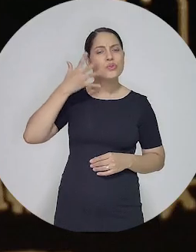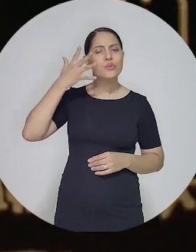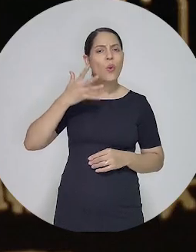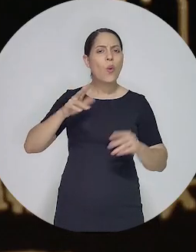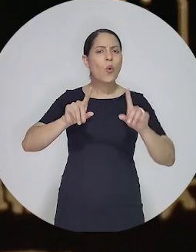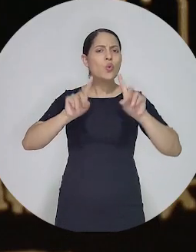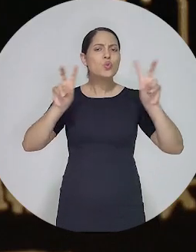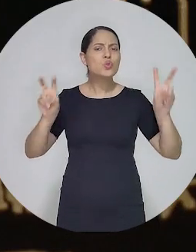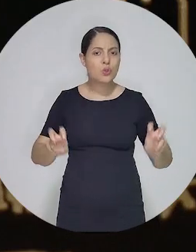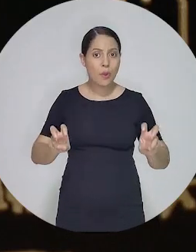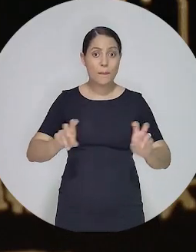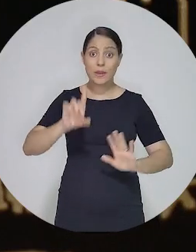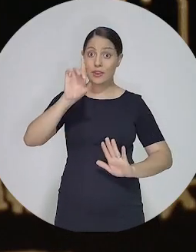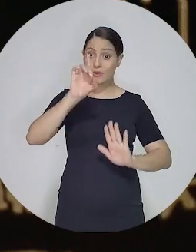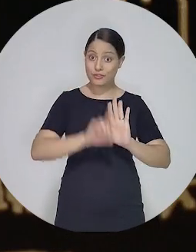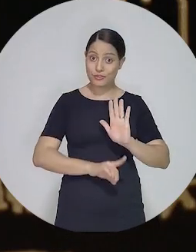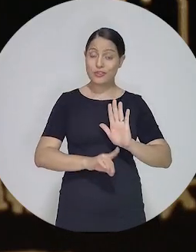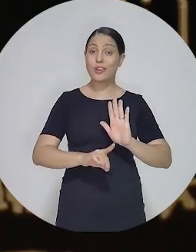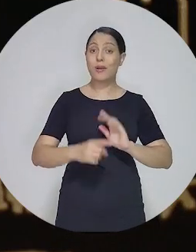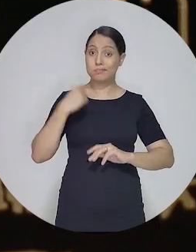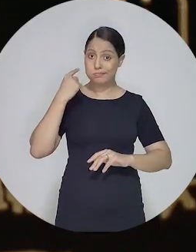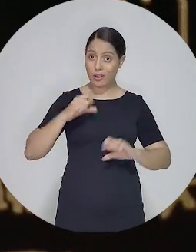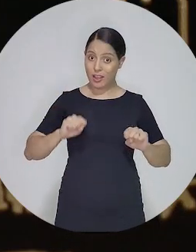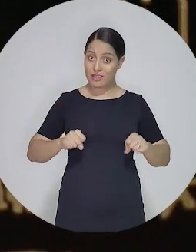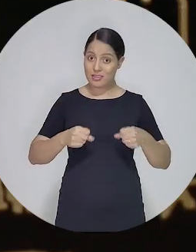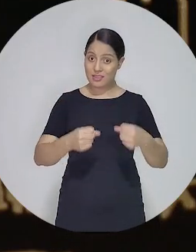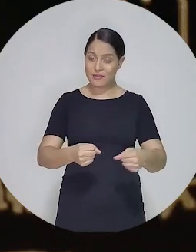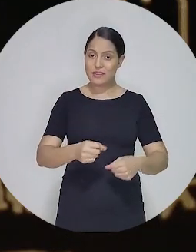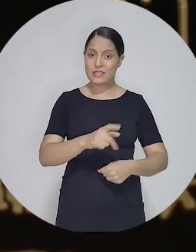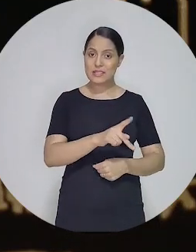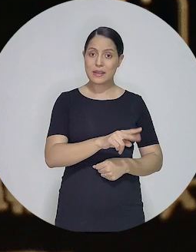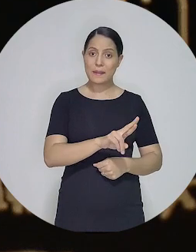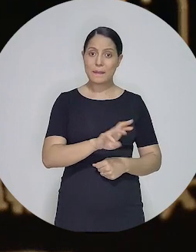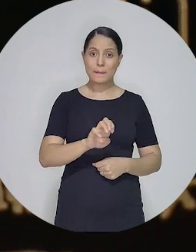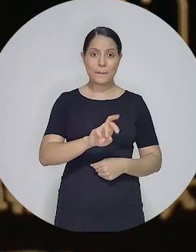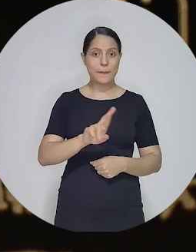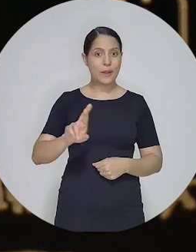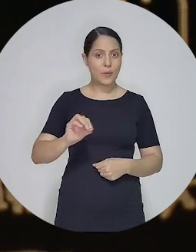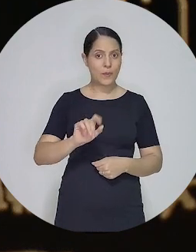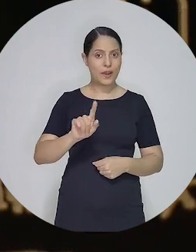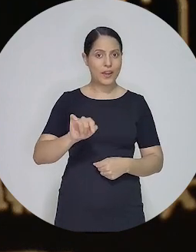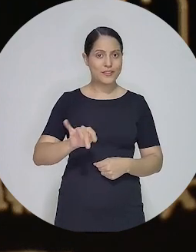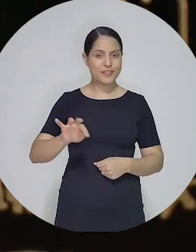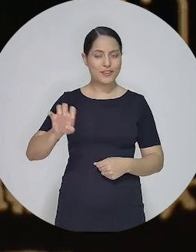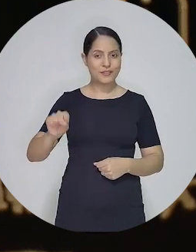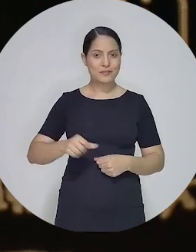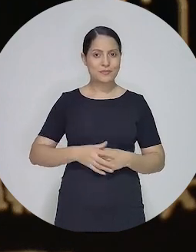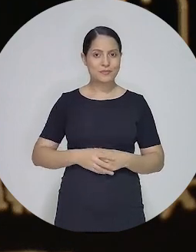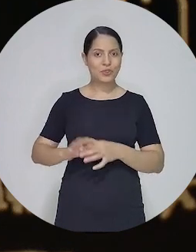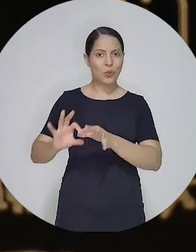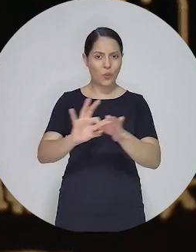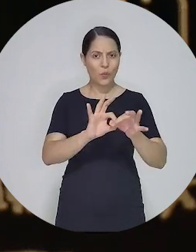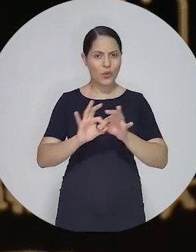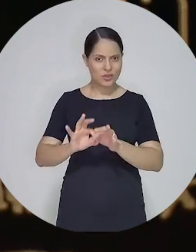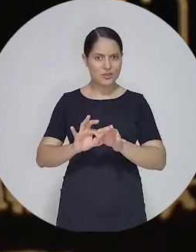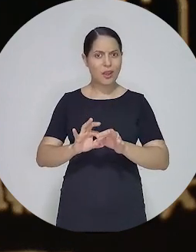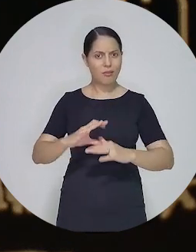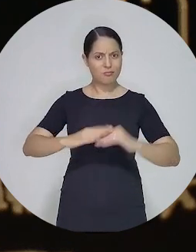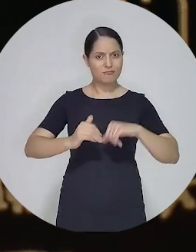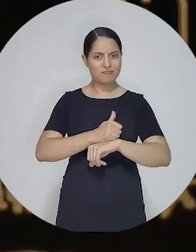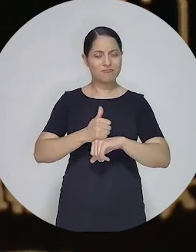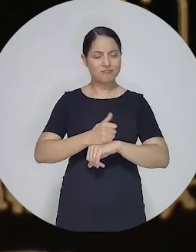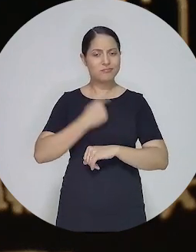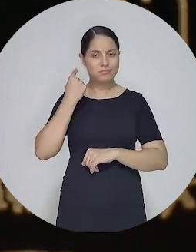Com discurso pautado na defesa das prerrogativas da advocacia, na independência da entidade e pela união da